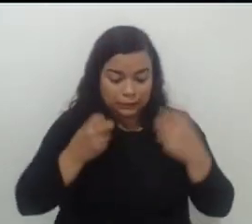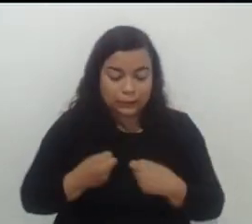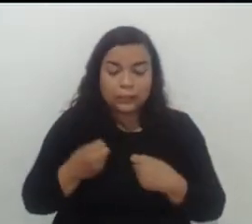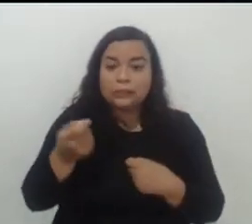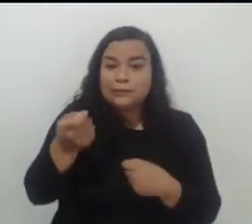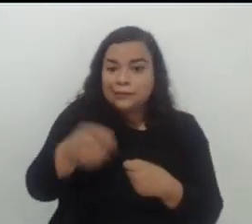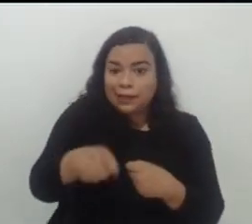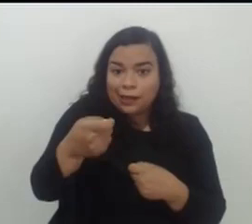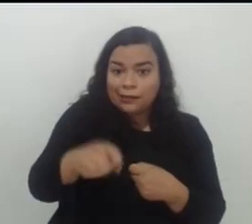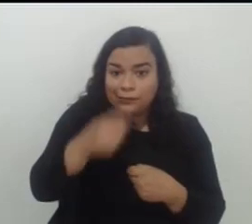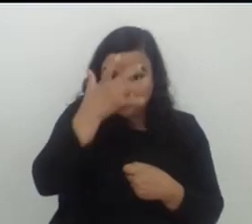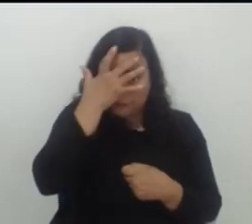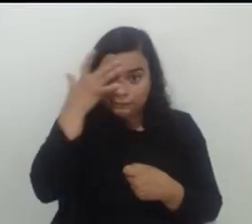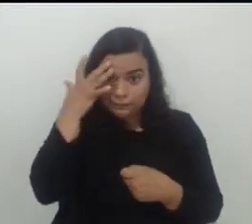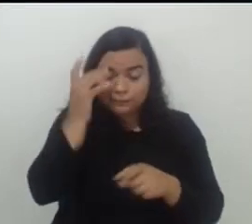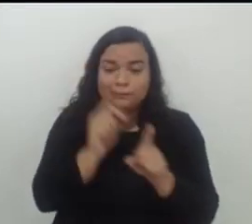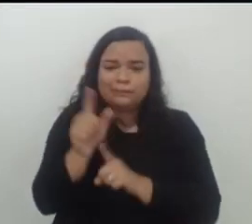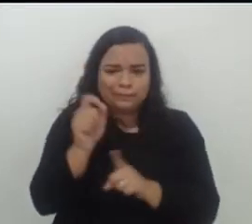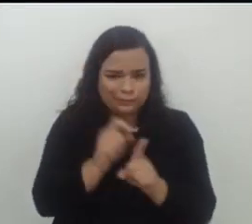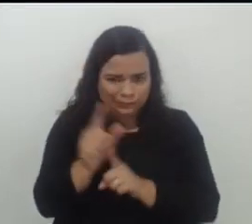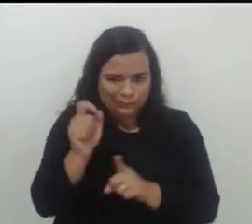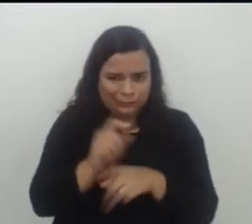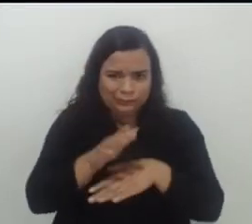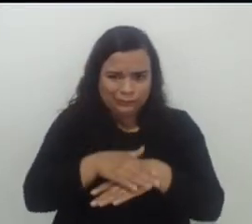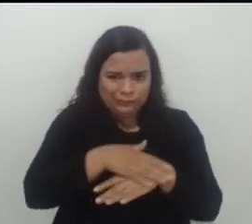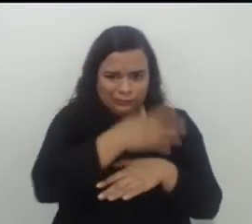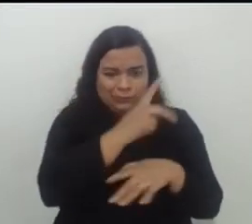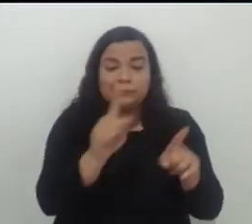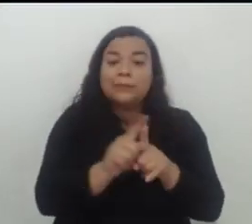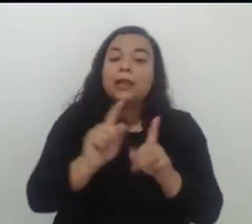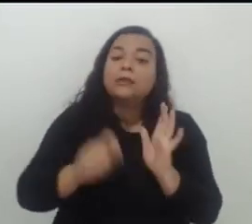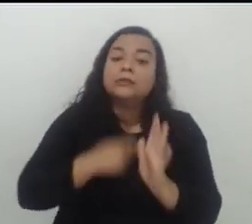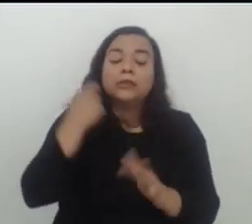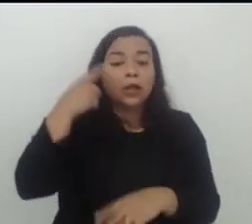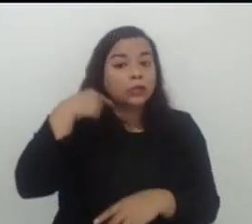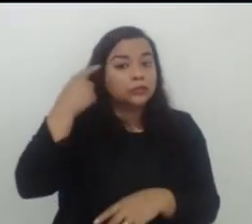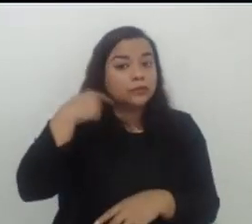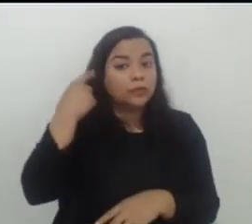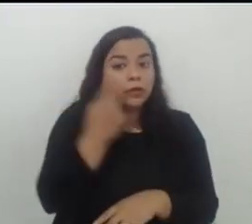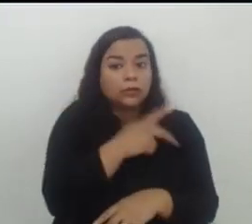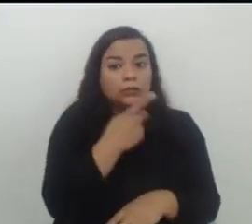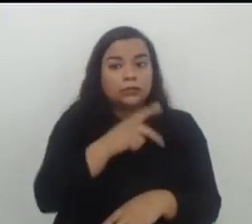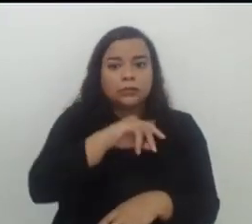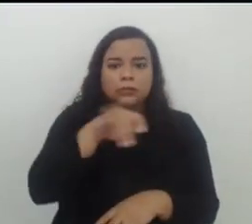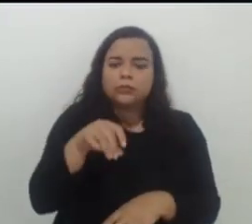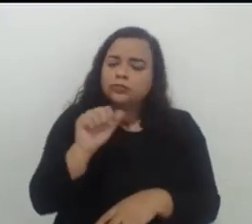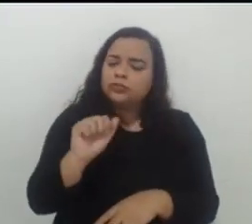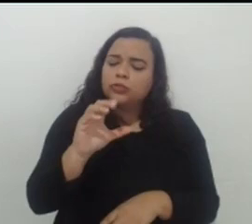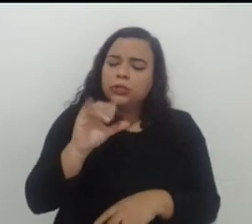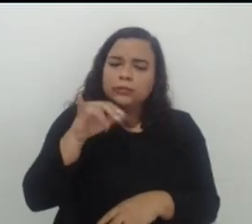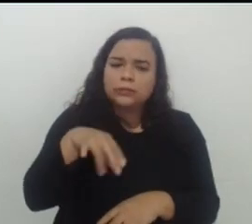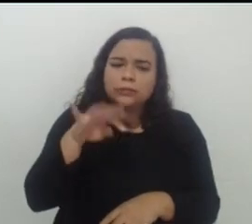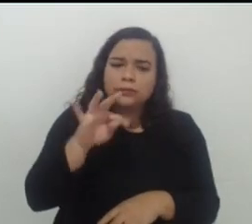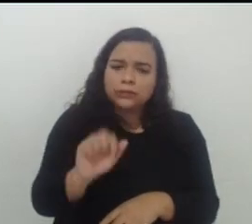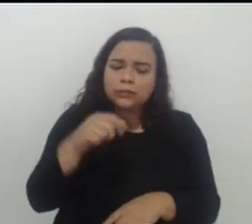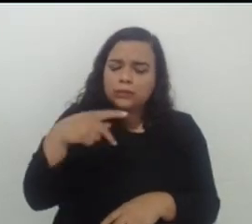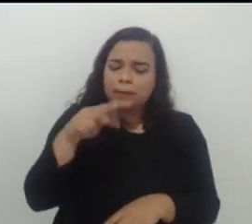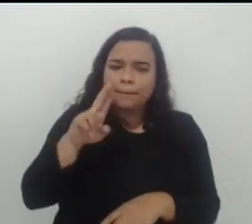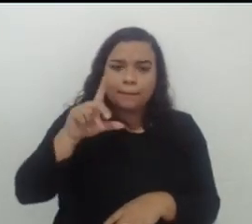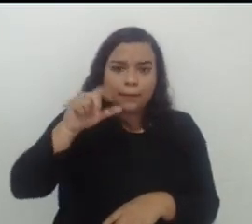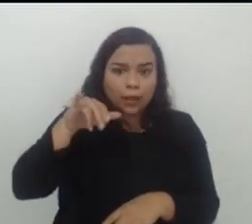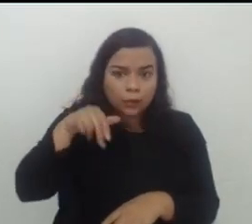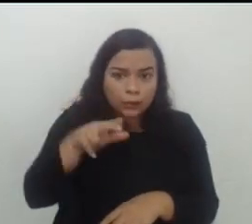pelo locador e for assinada pelo advogado do espólio de Jacinta Paulina na ocasião,